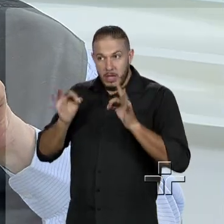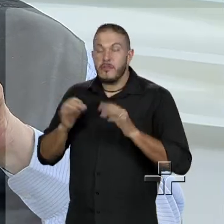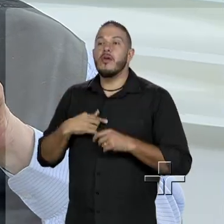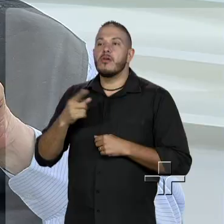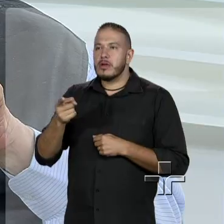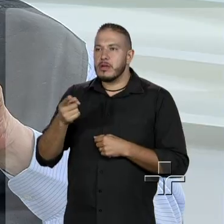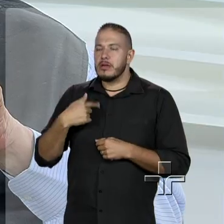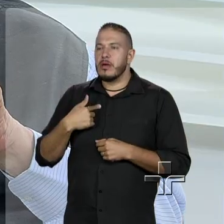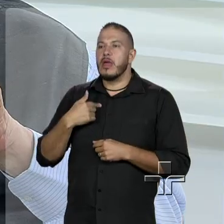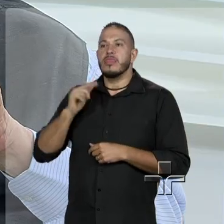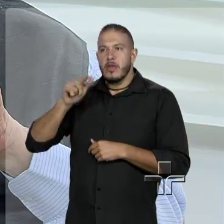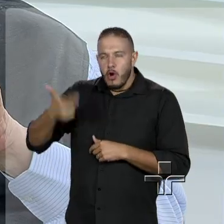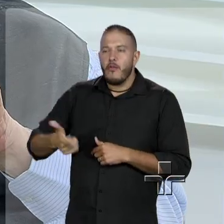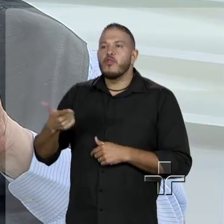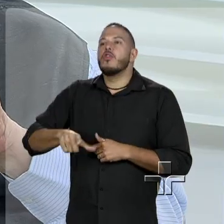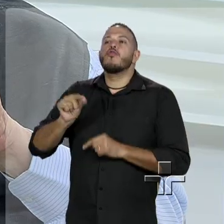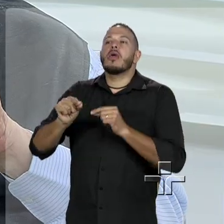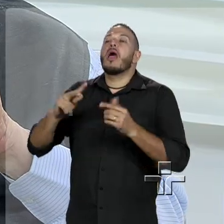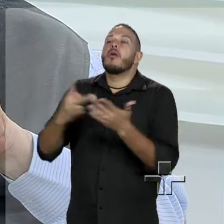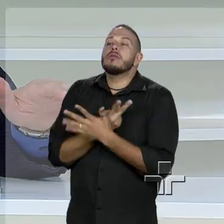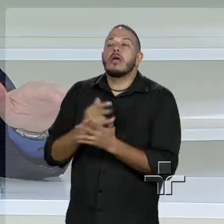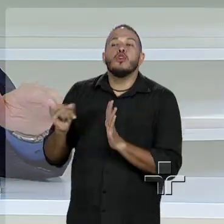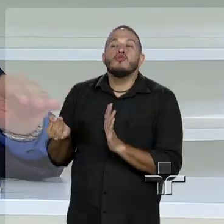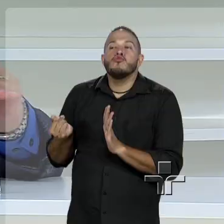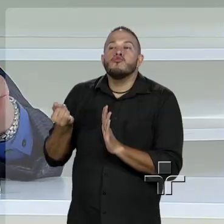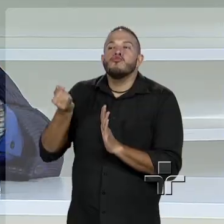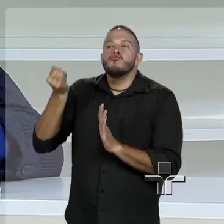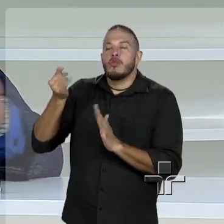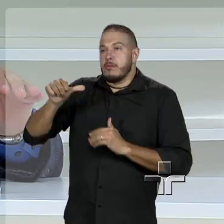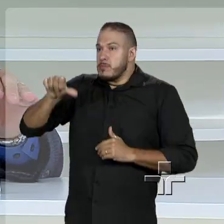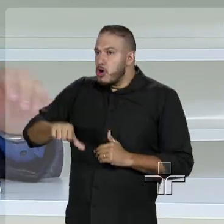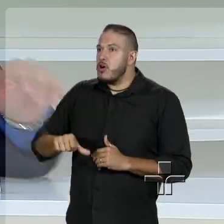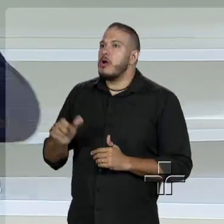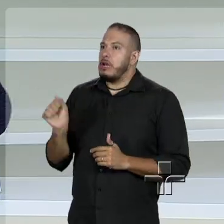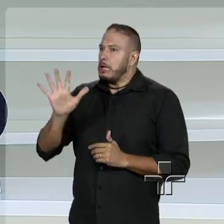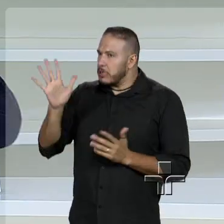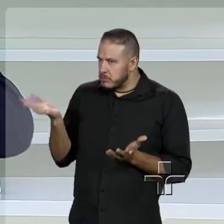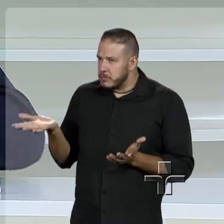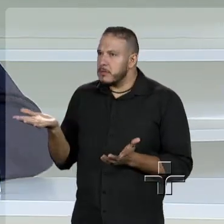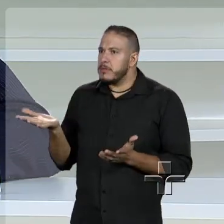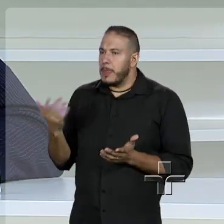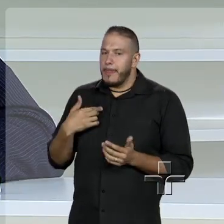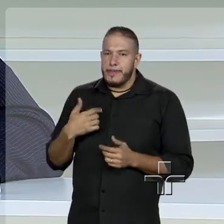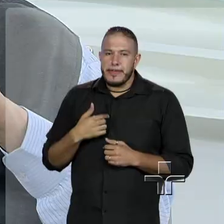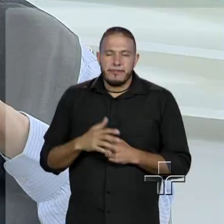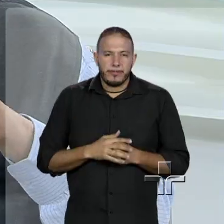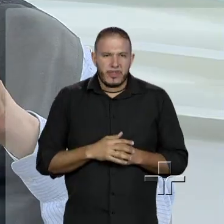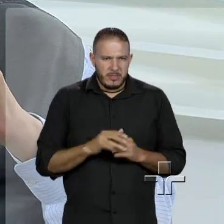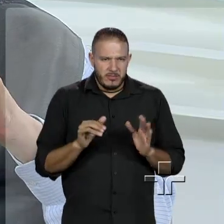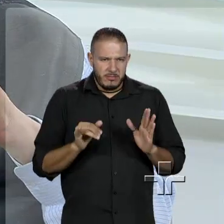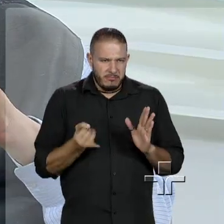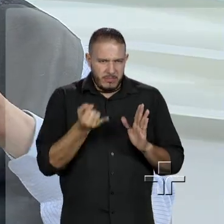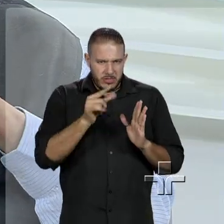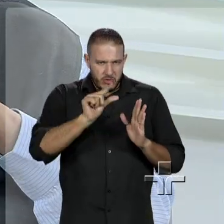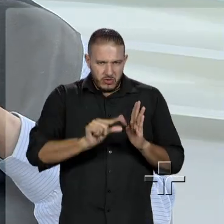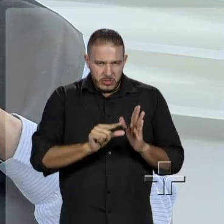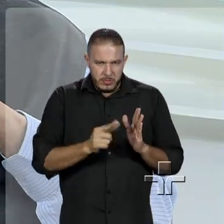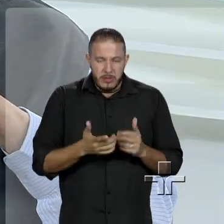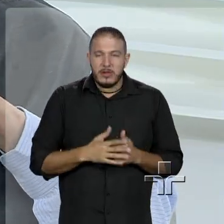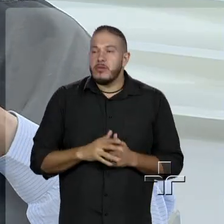que voltar a subir os juros. Ou seja, sem a reforma da Previdência, baixar juros seria inútil. O que eu acho é o